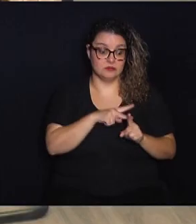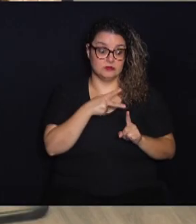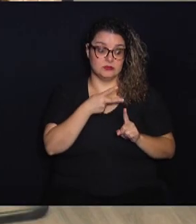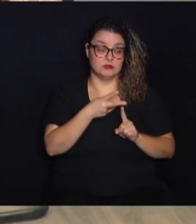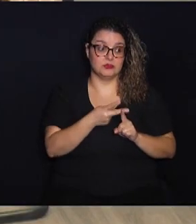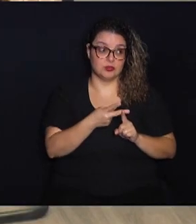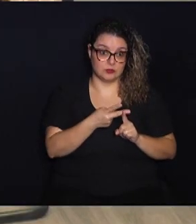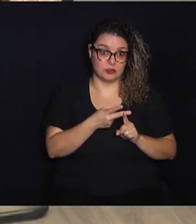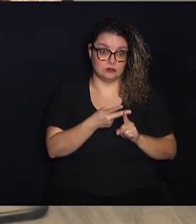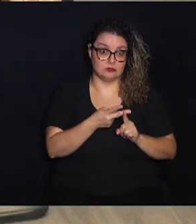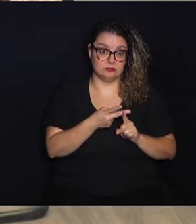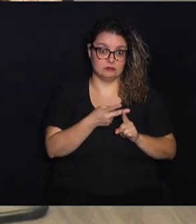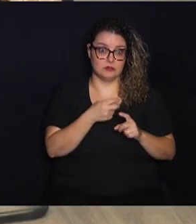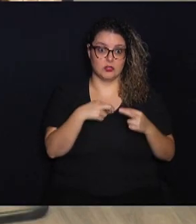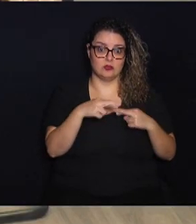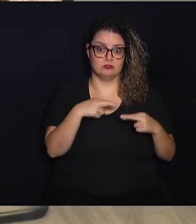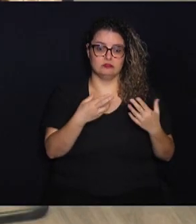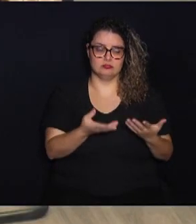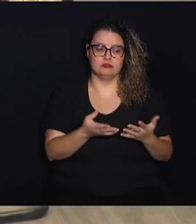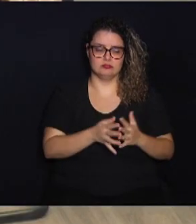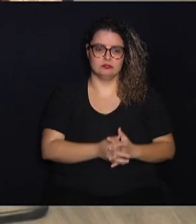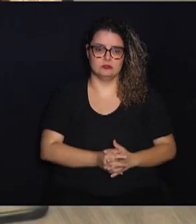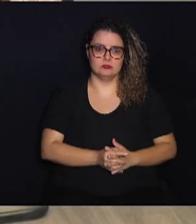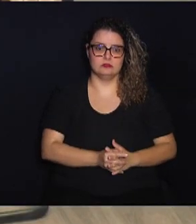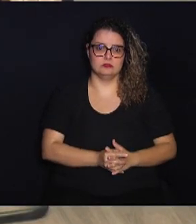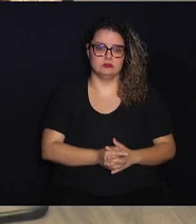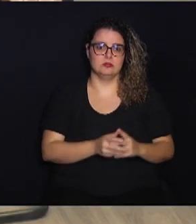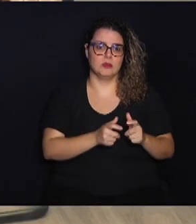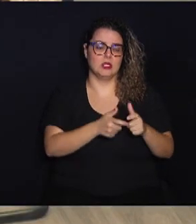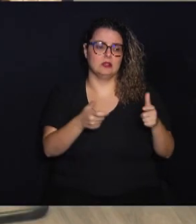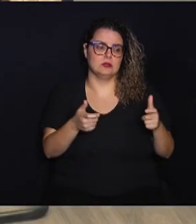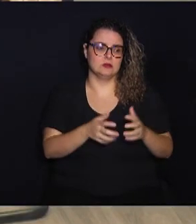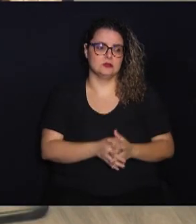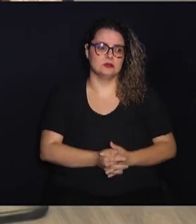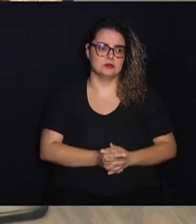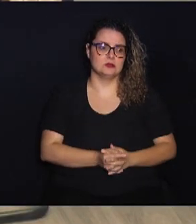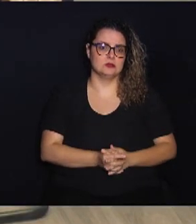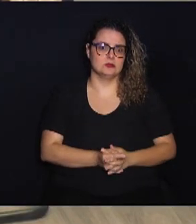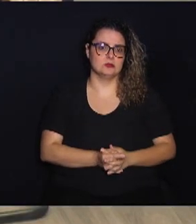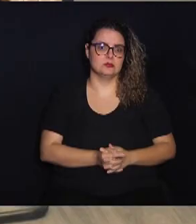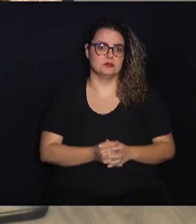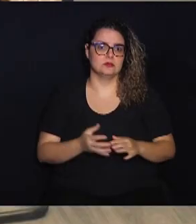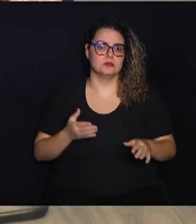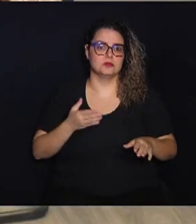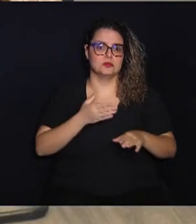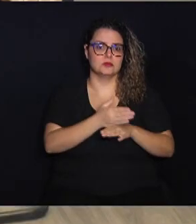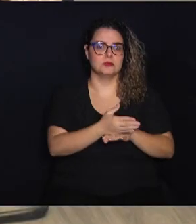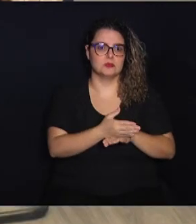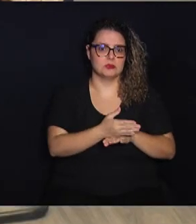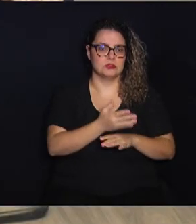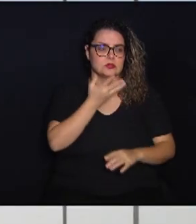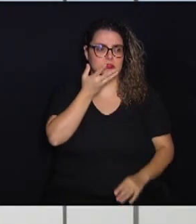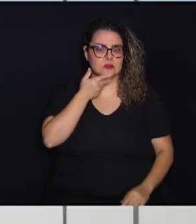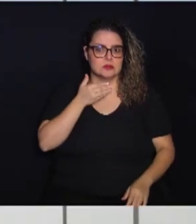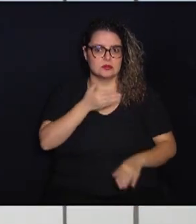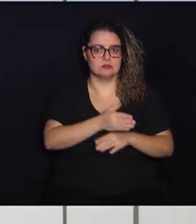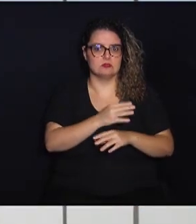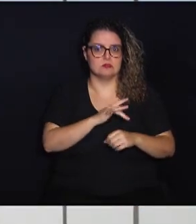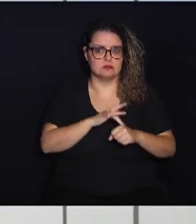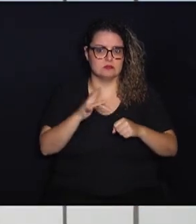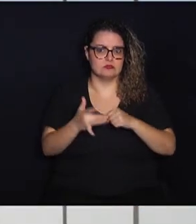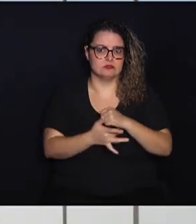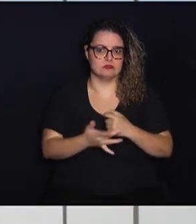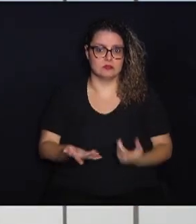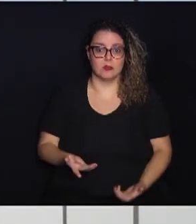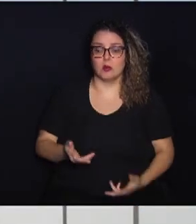então. A que se deve esse aumento, né, do acesso das crianças nas redes?